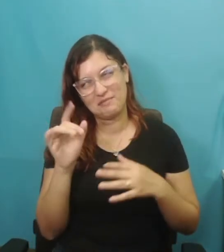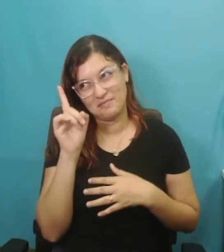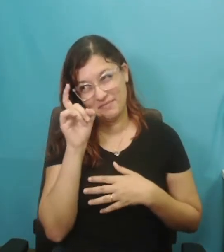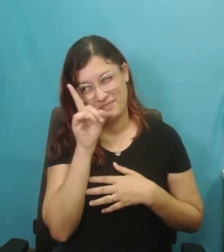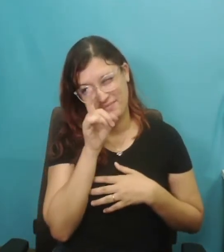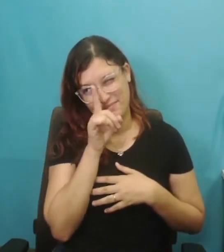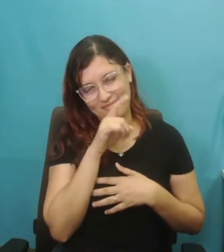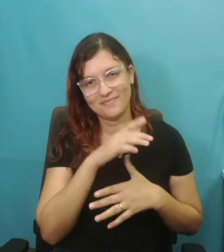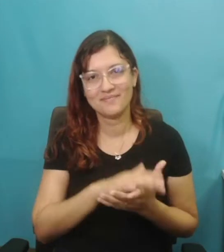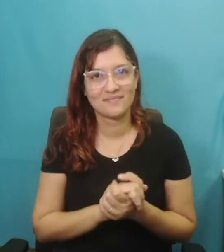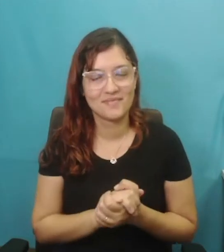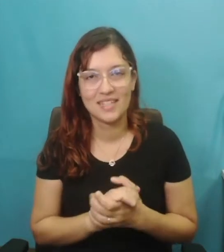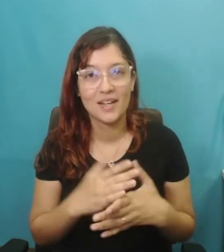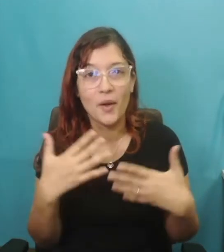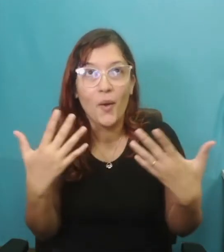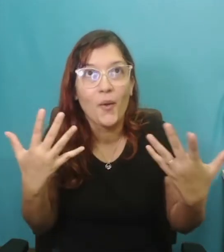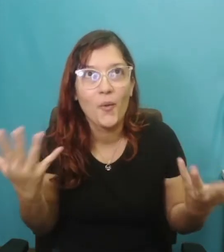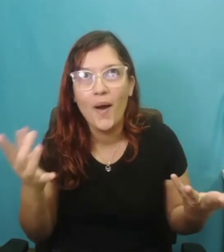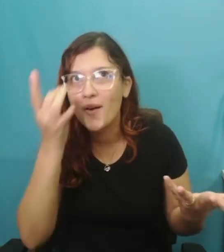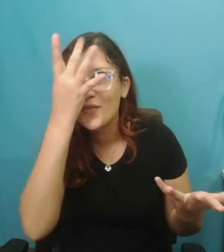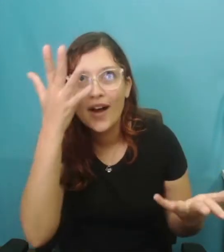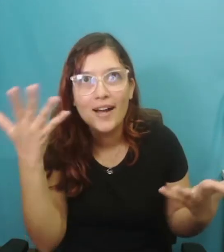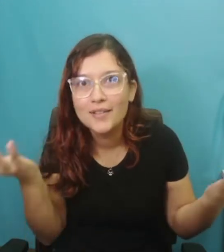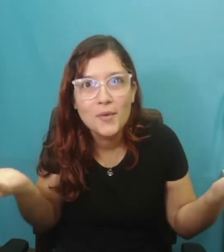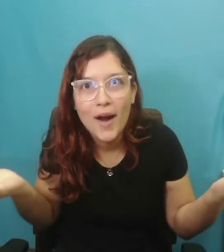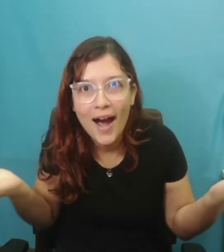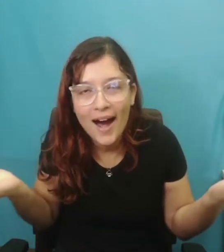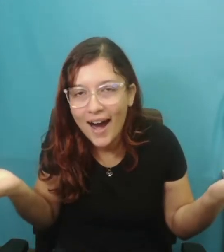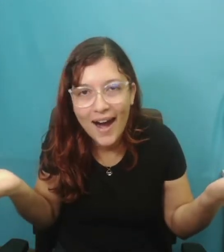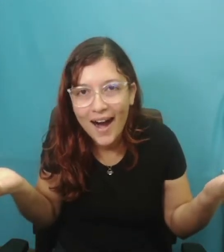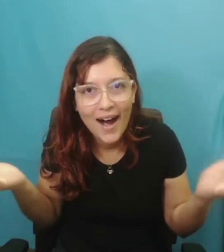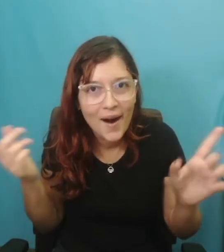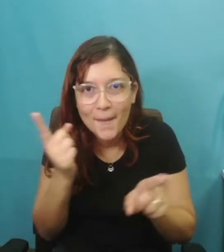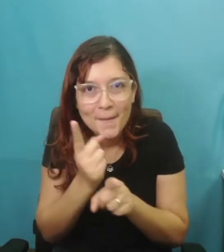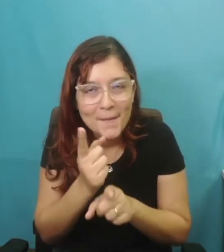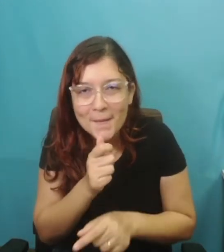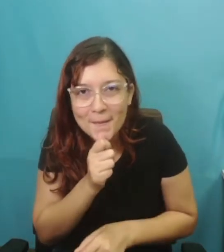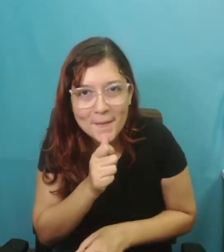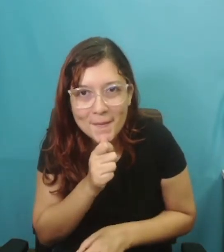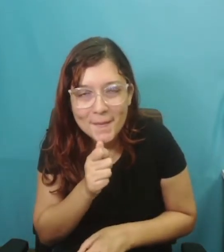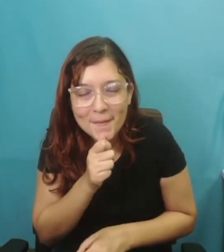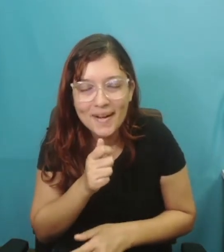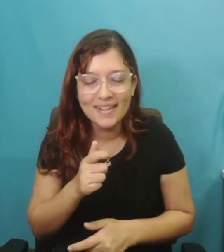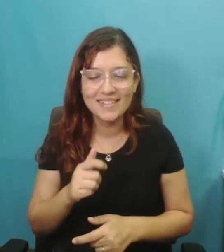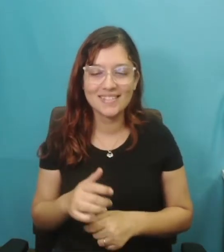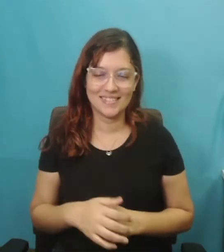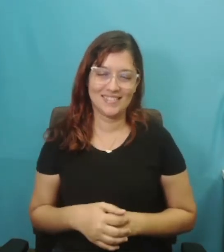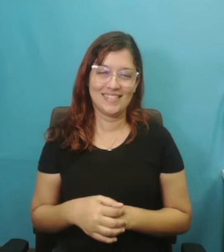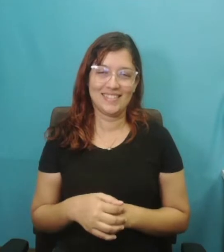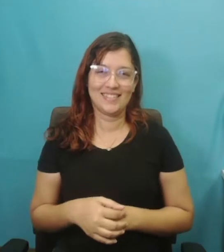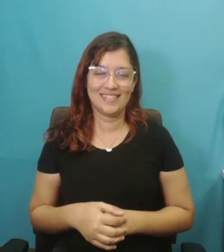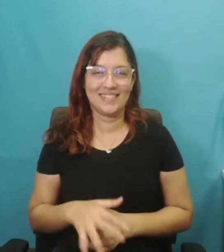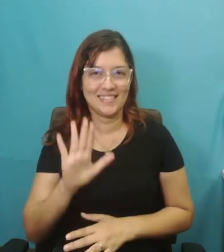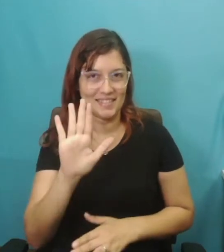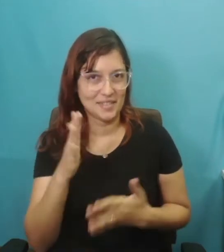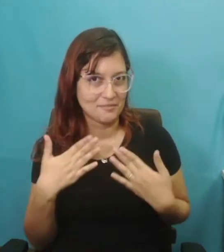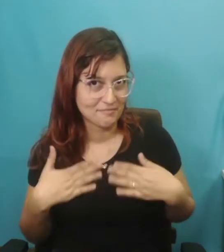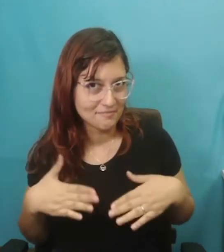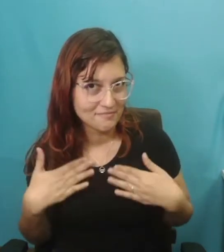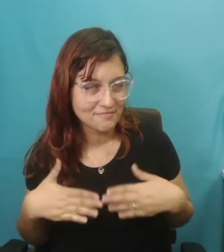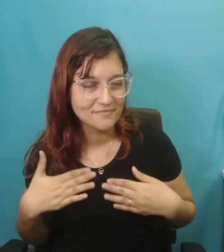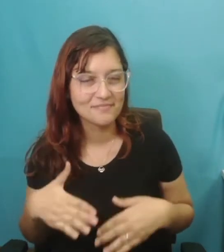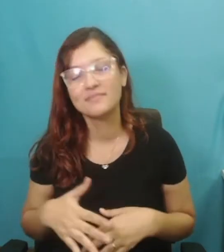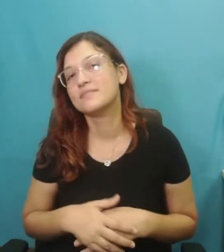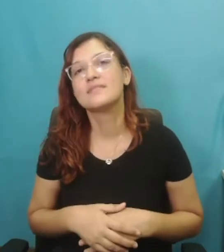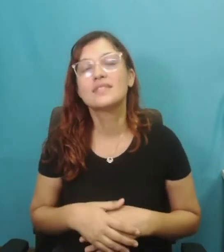Física é bem difícil. Qual que é fácil? Não encontrei ainda.